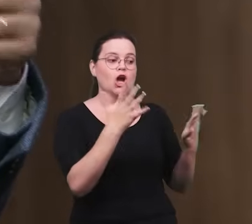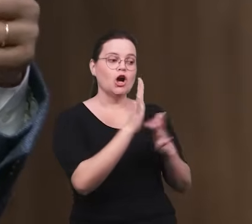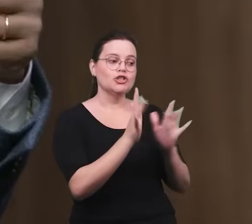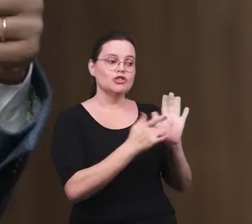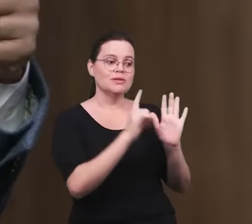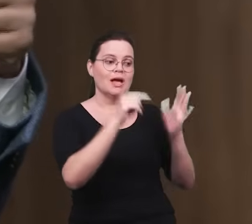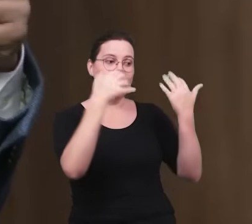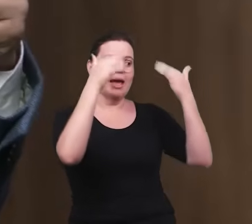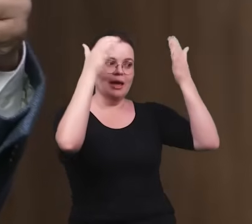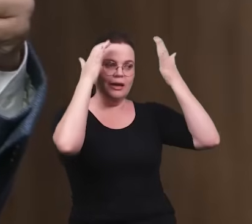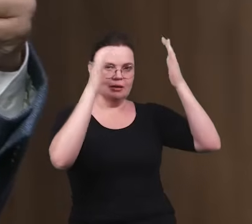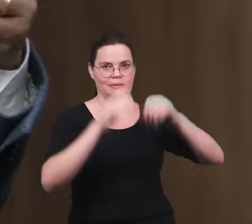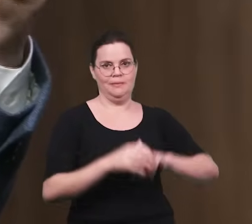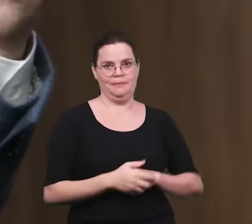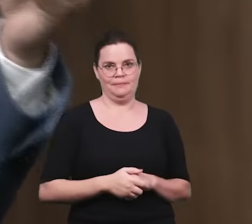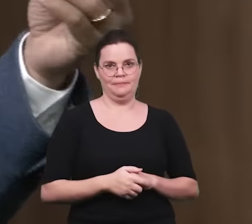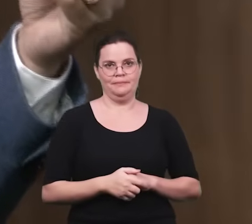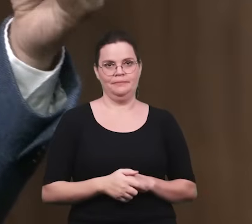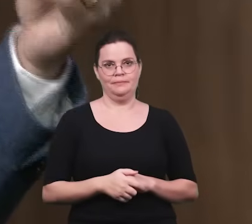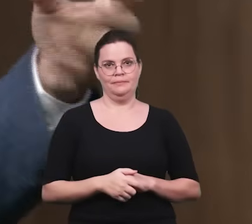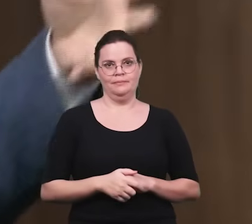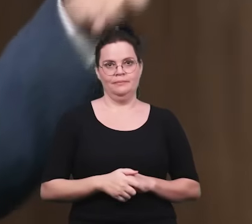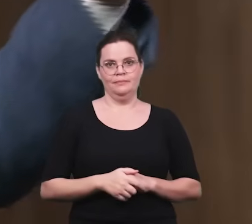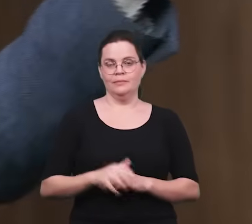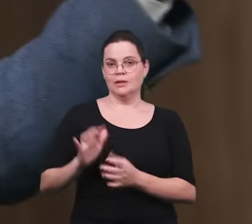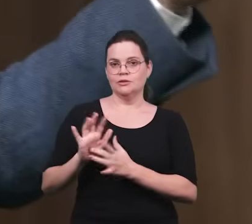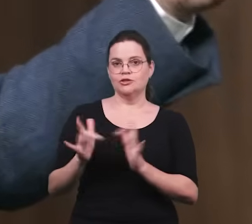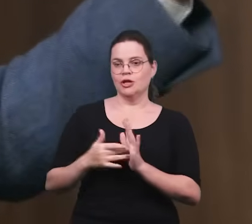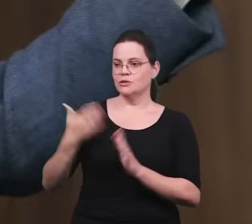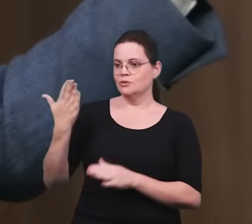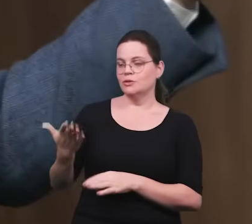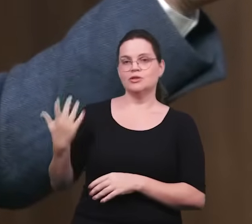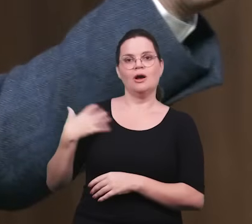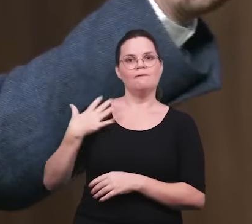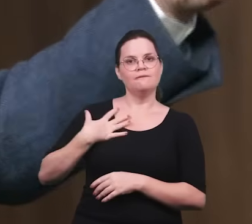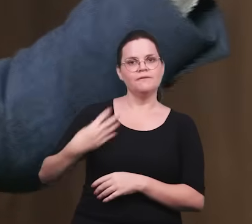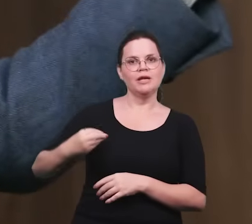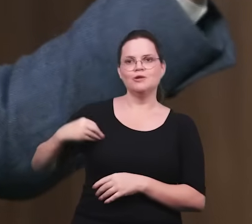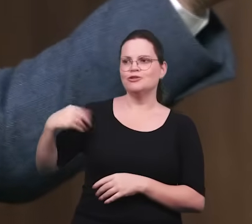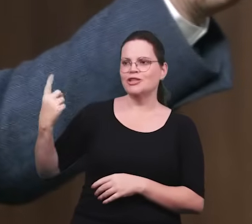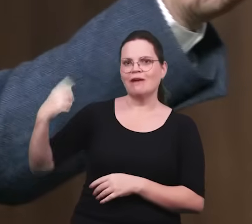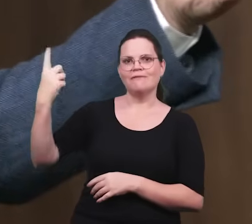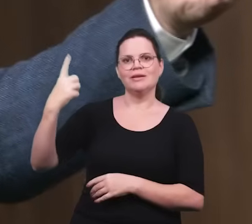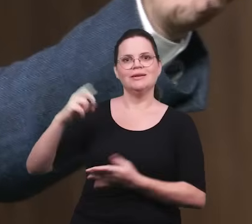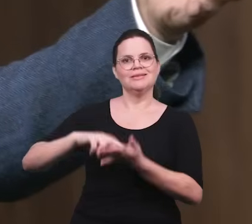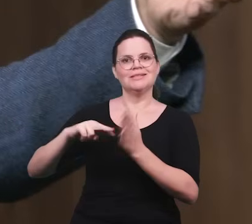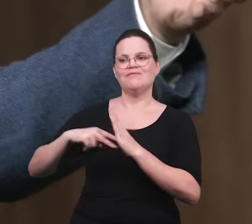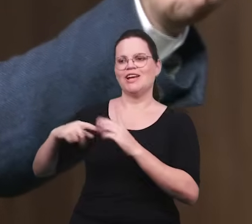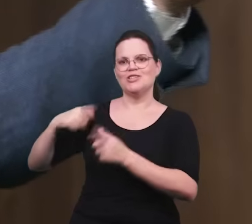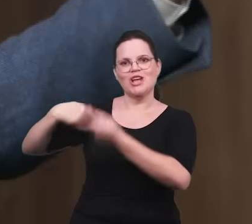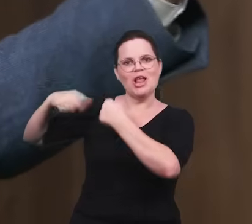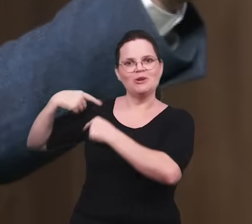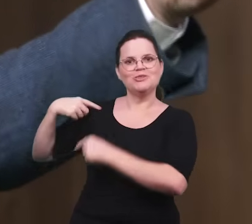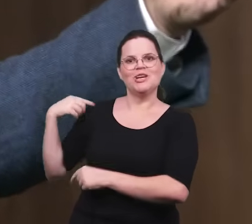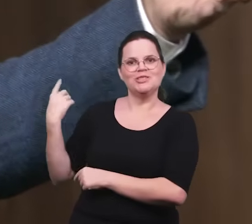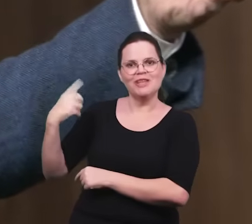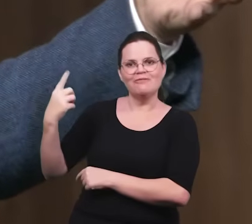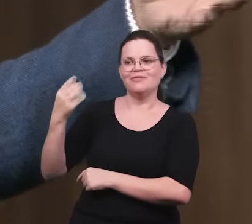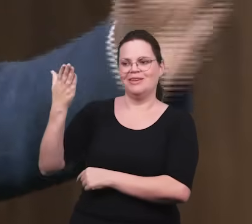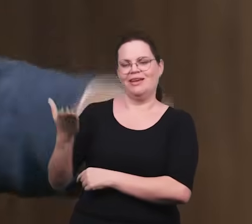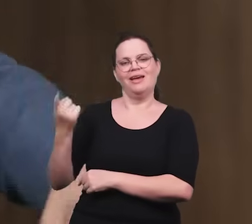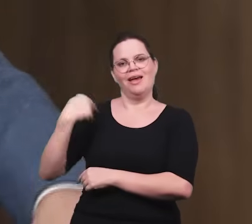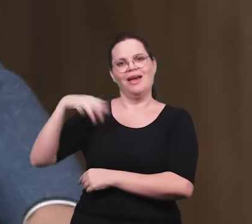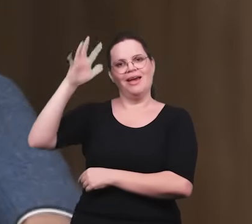Mateus, né? No seu livro. Jesus, filho de Davi, ele traz a genealogia de Abraão, passa por Davi, porque Davi era